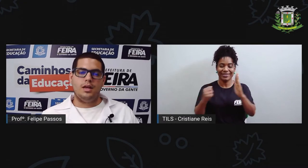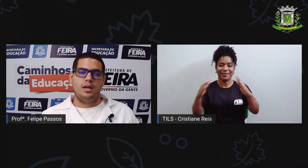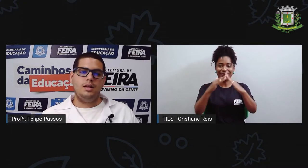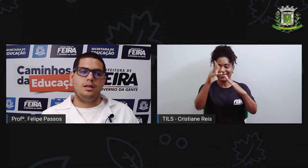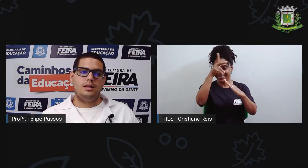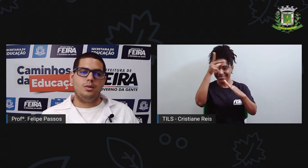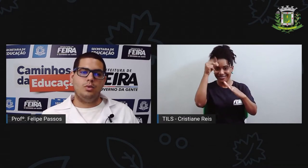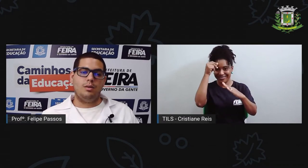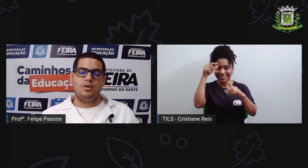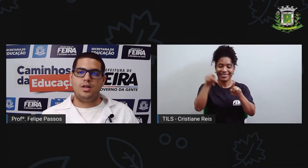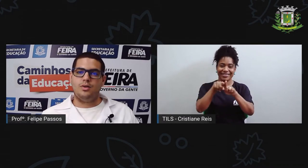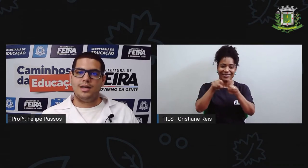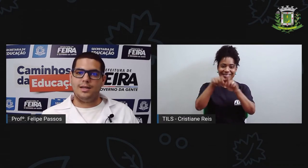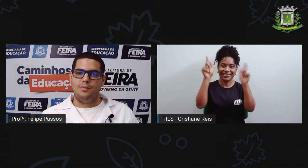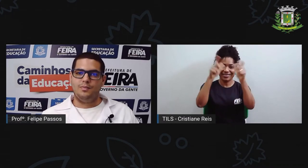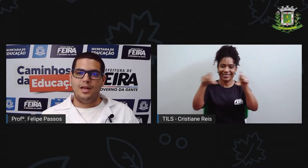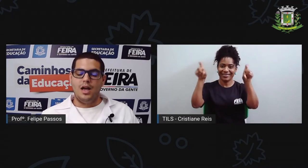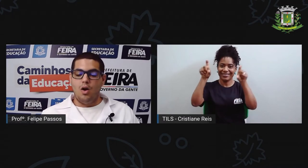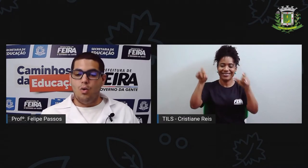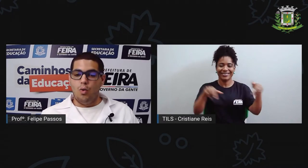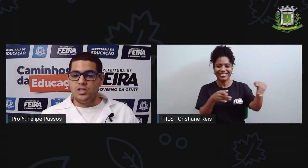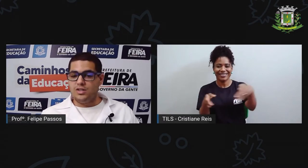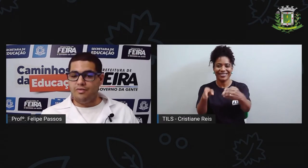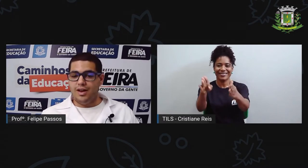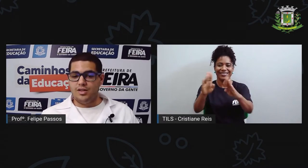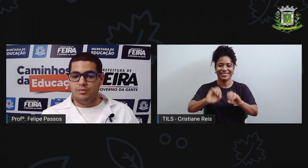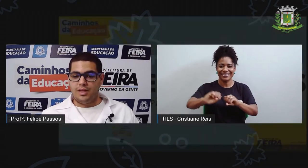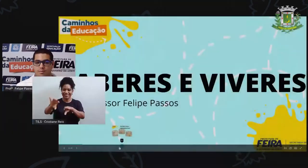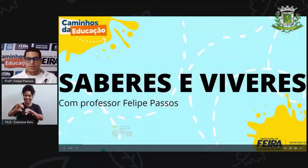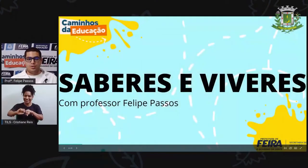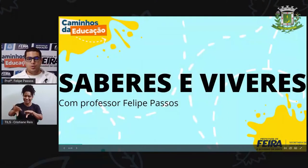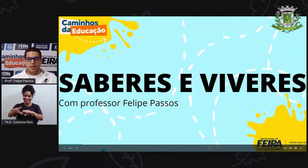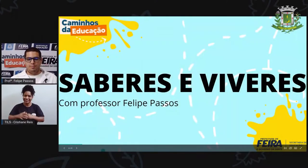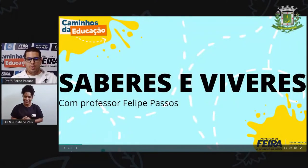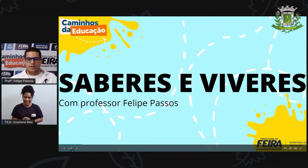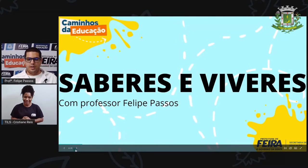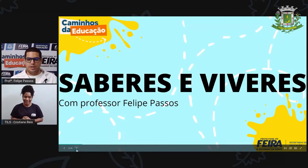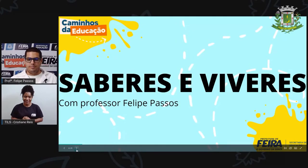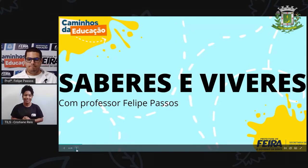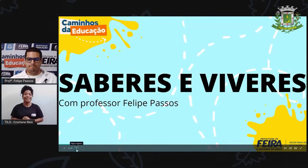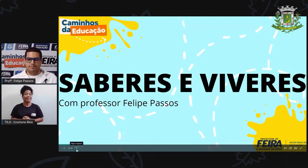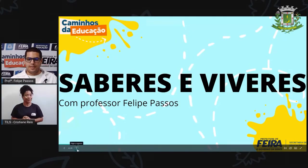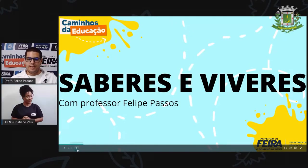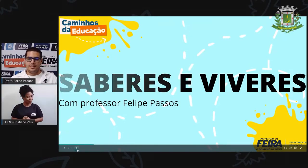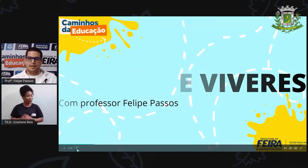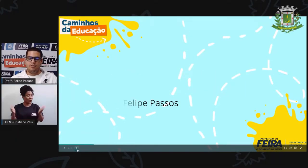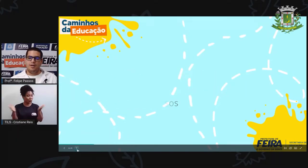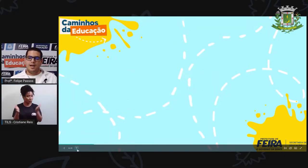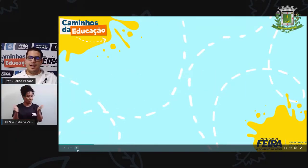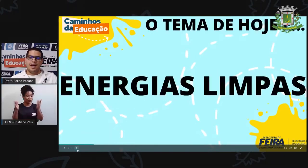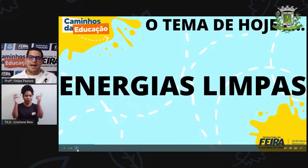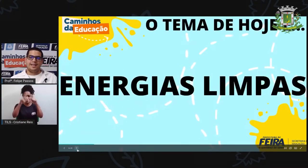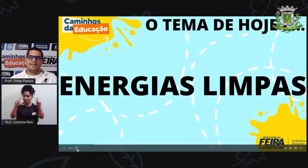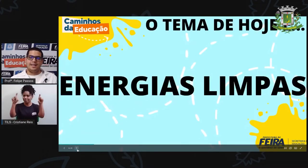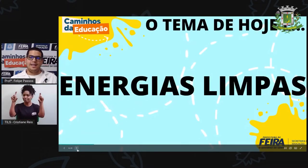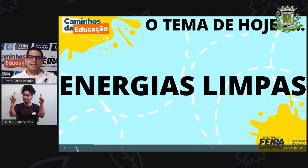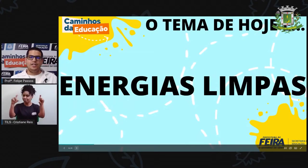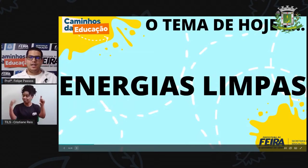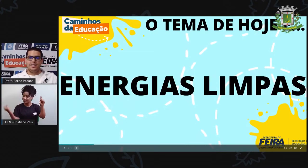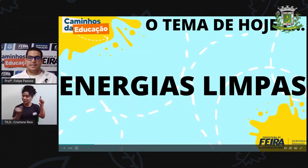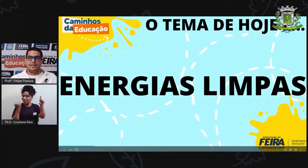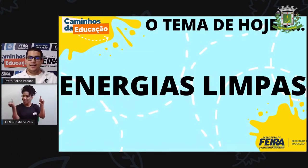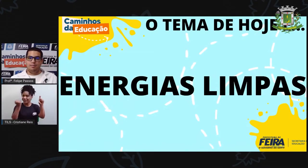e do Caminhos da Educação. Hoje a gente vai falar de um tema super importante que são as